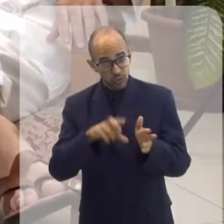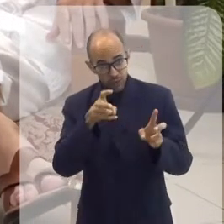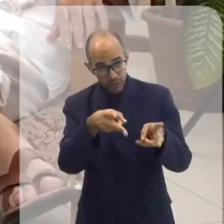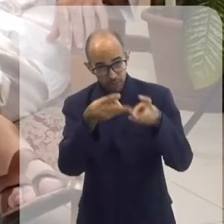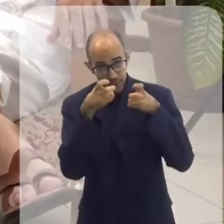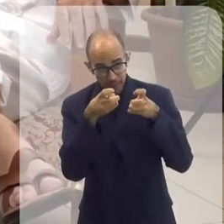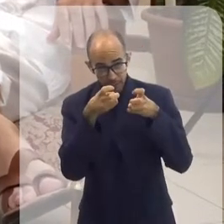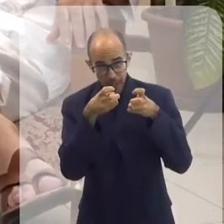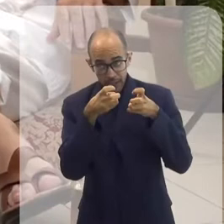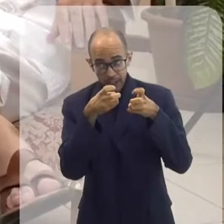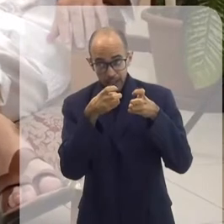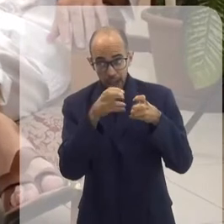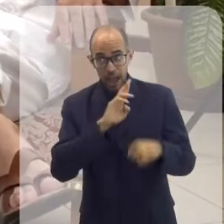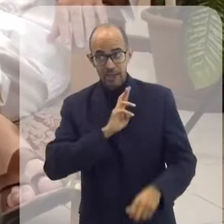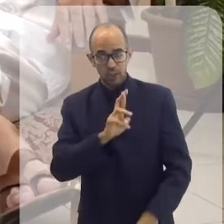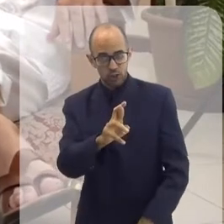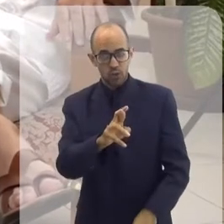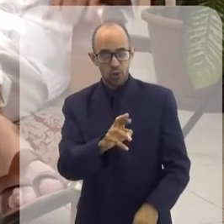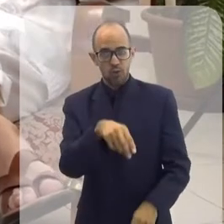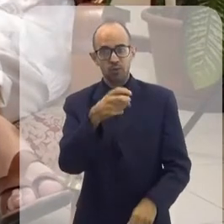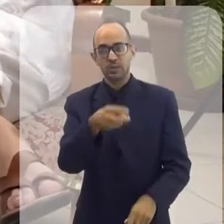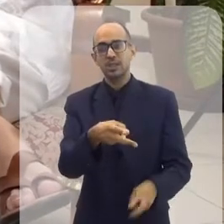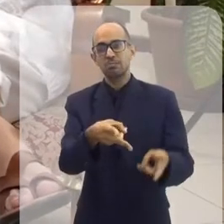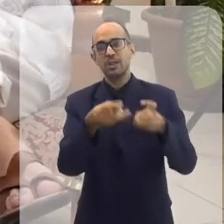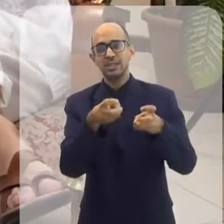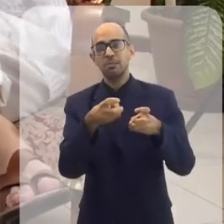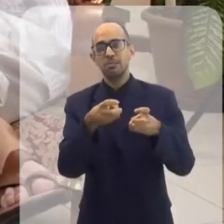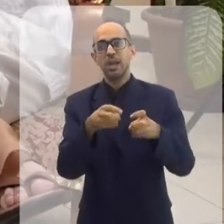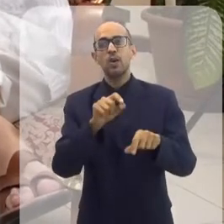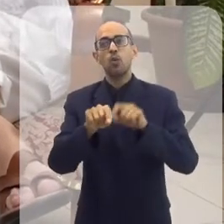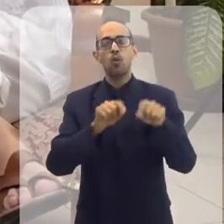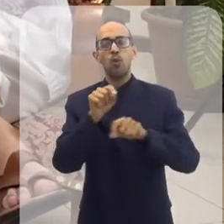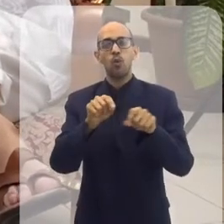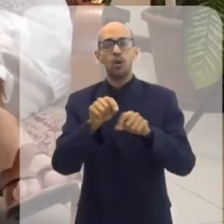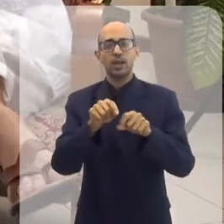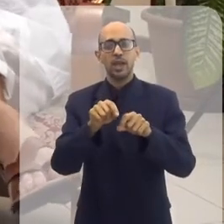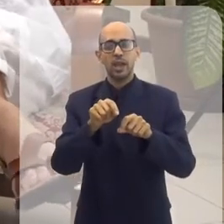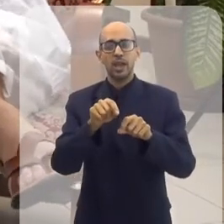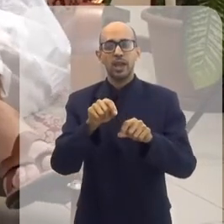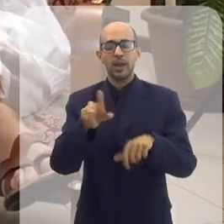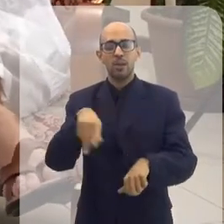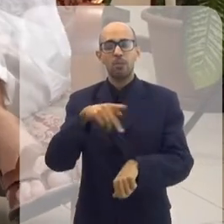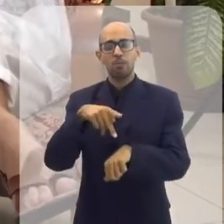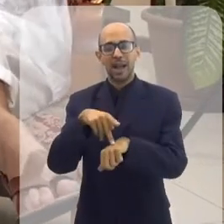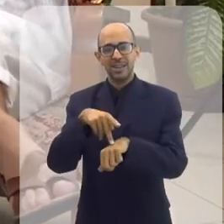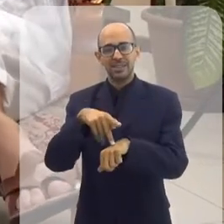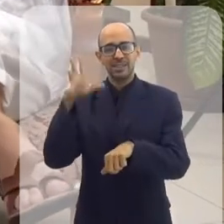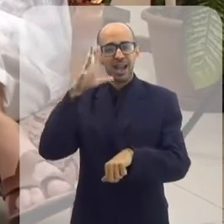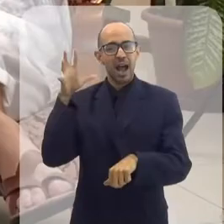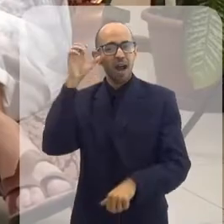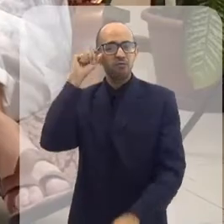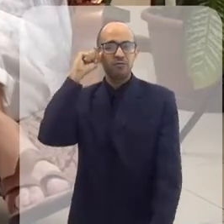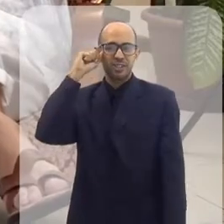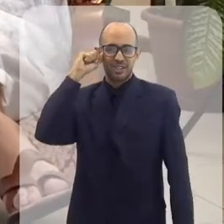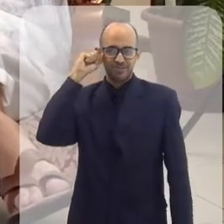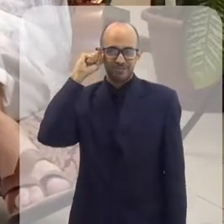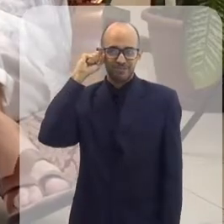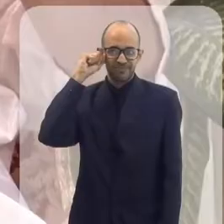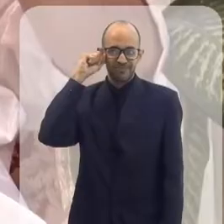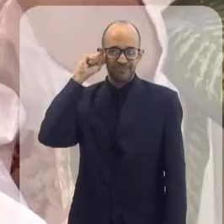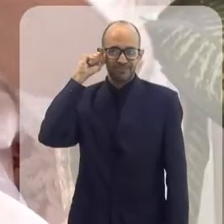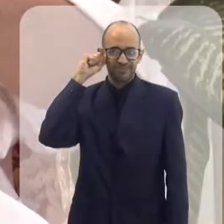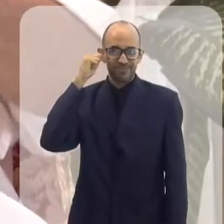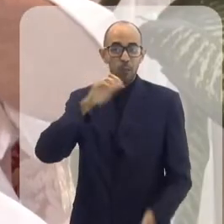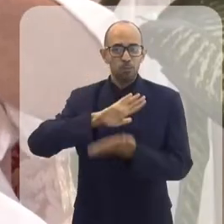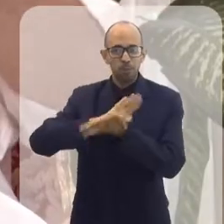o Dogma da religião vocês identificaram uma etnia uma origem uma matriz africana então